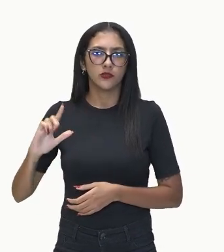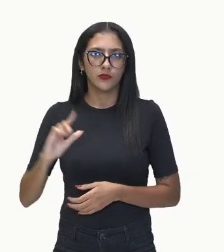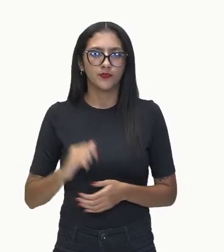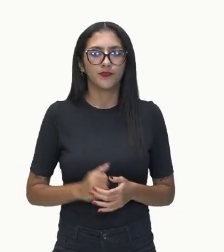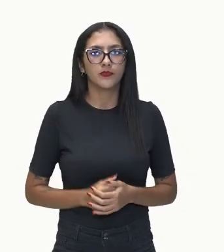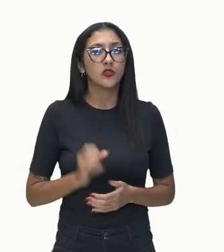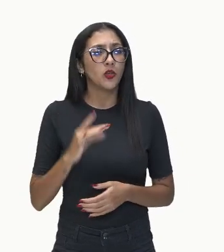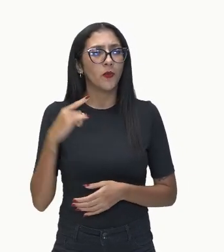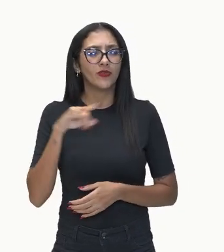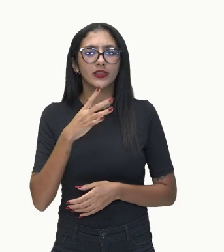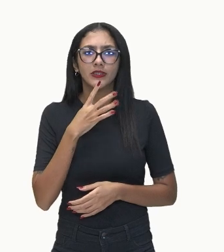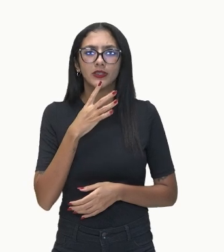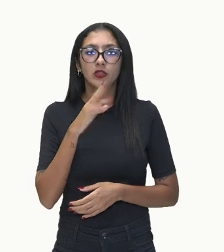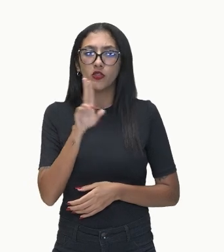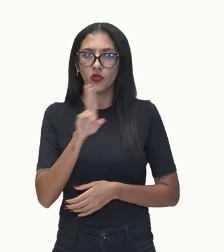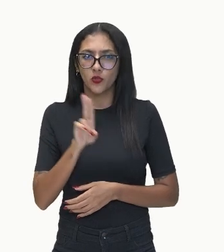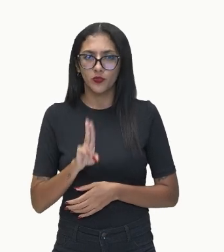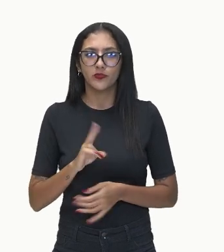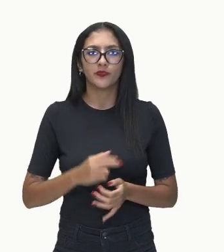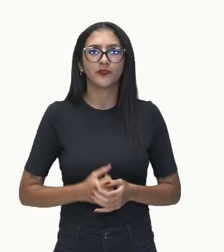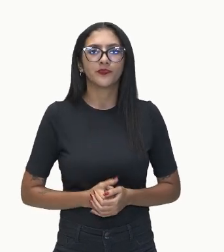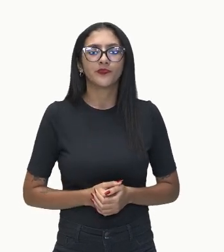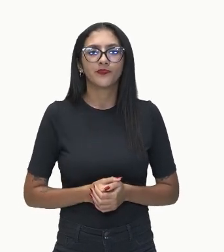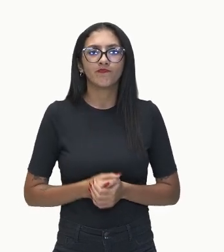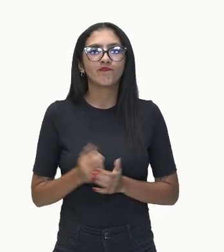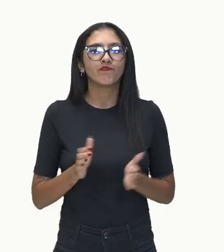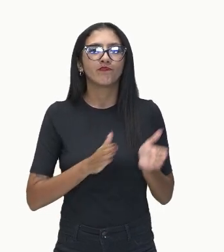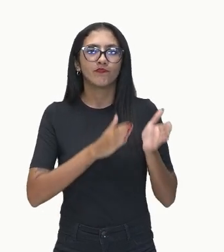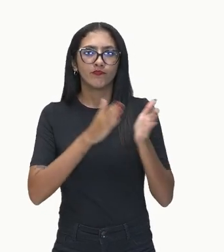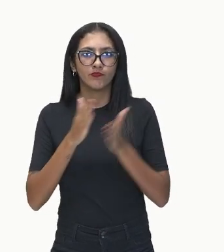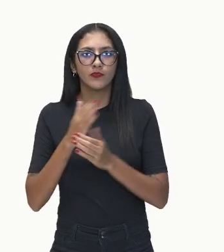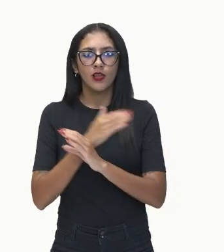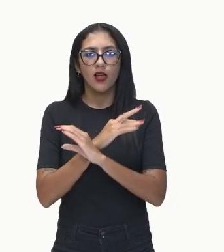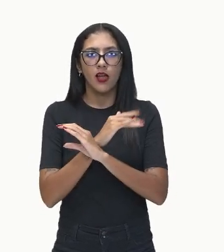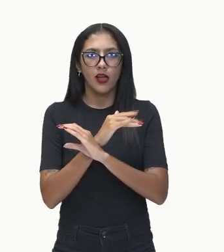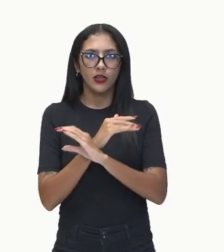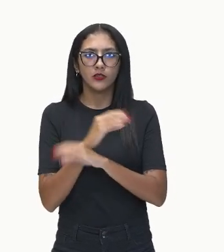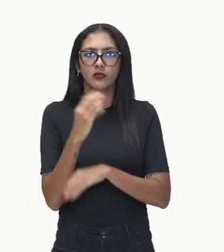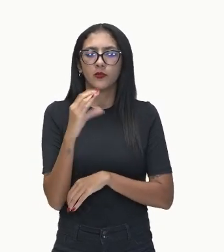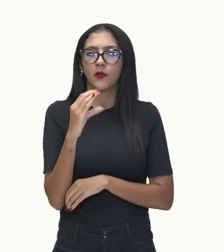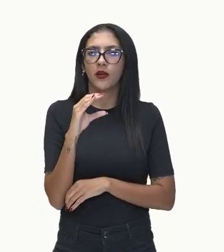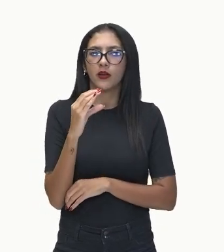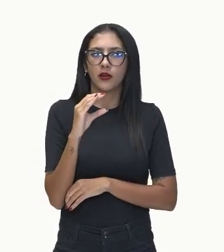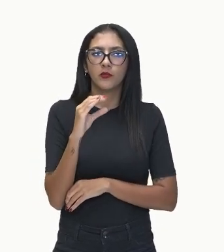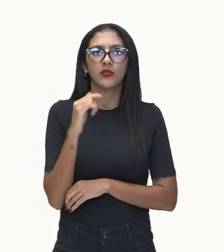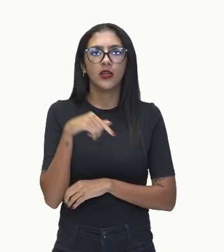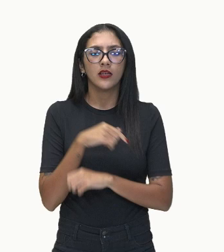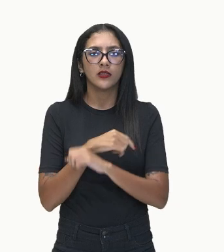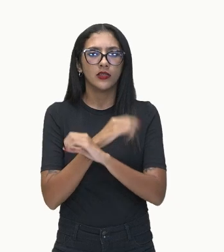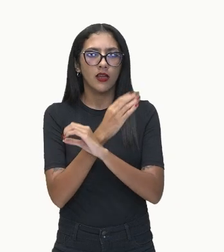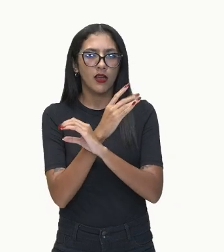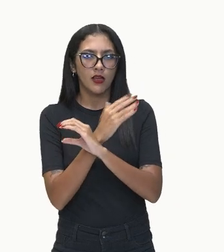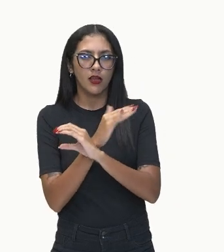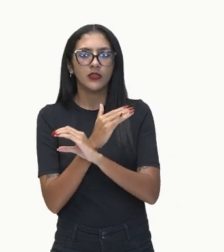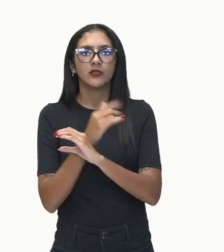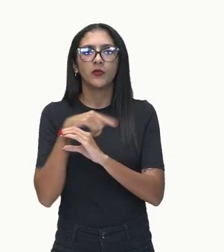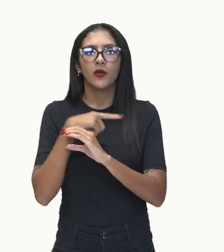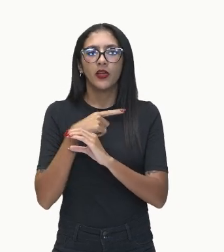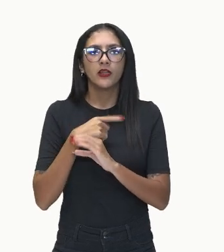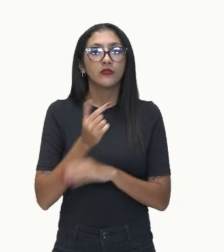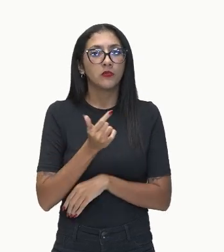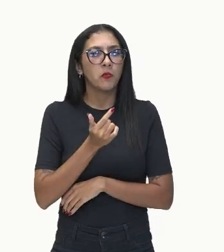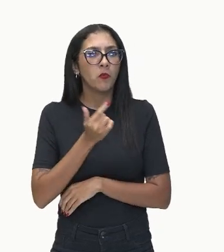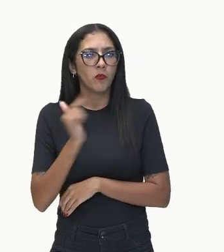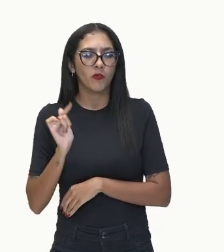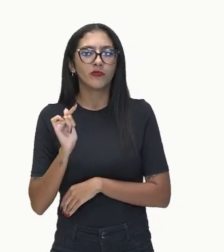reconhecer. Agora chegamos aos ácidos carboxílicos. Os ácidos carboxílicos, diferente dos outros que nós já vimos,